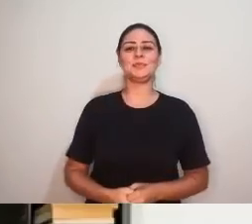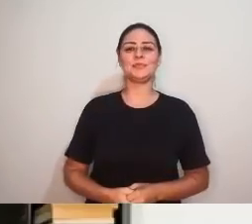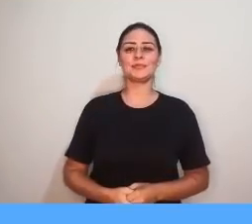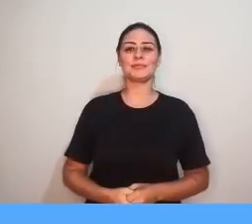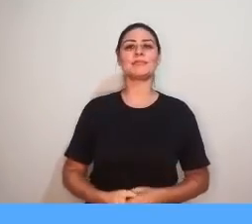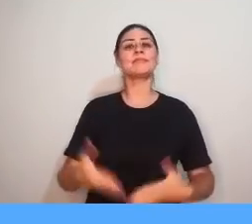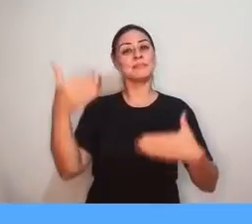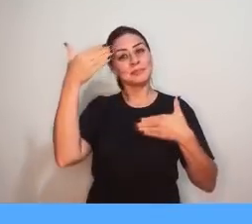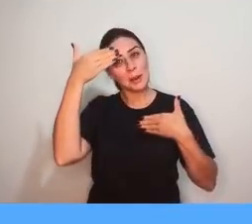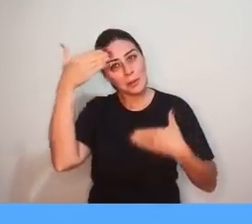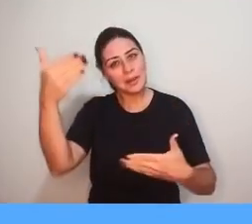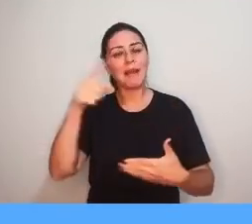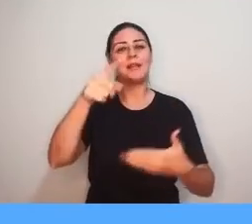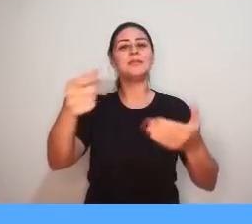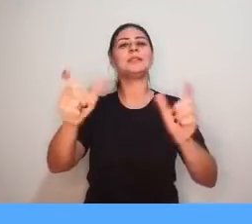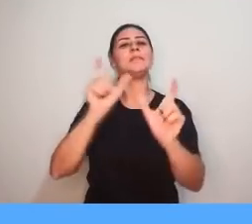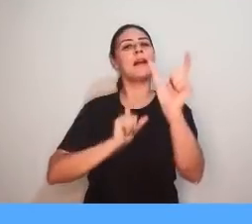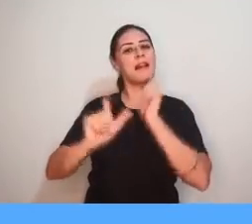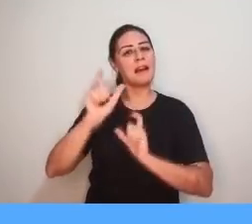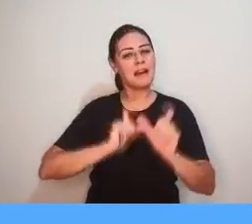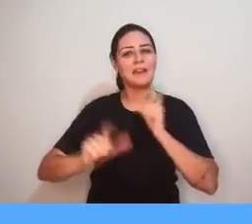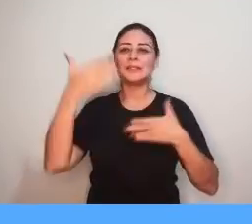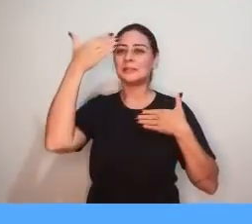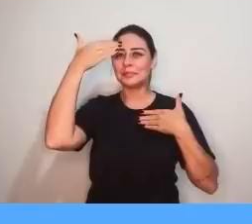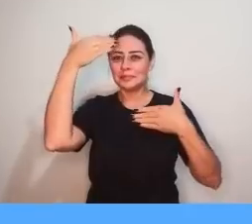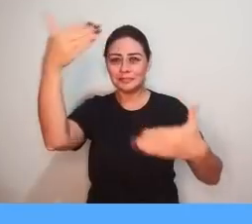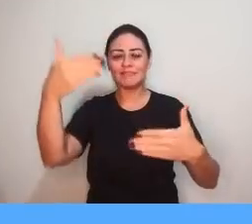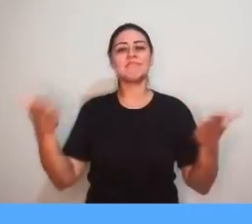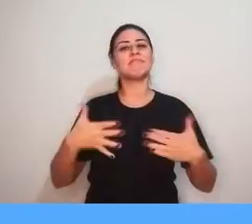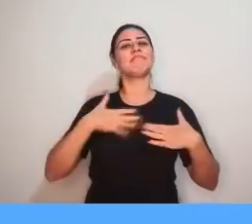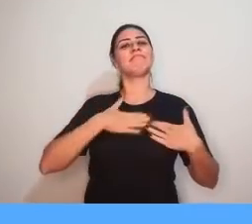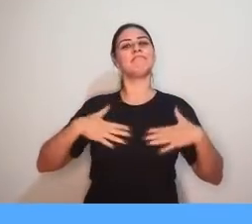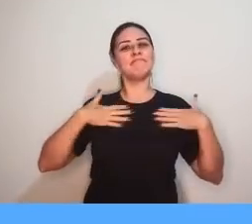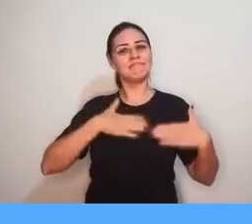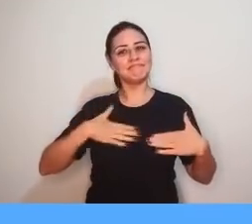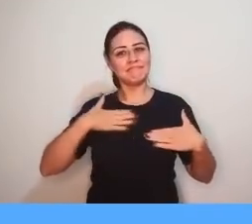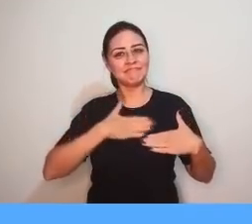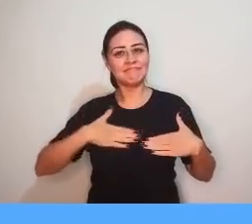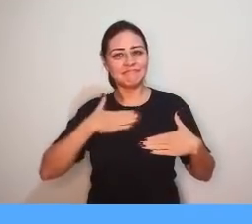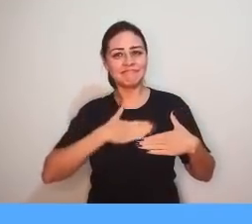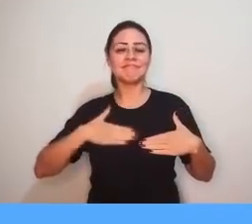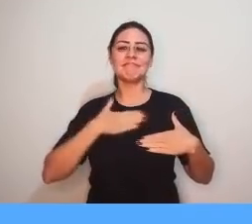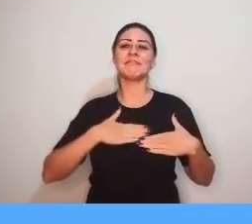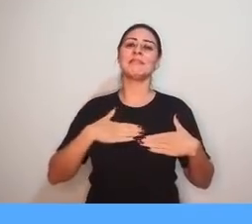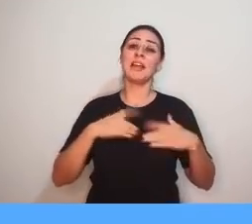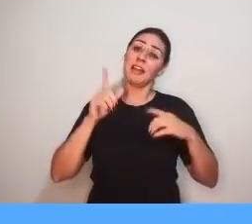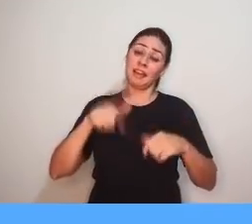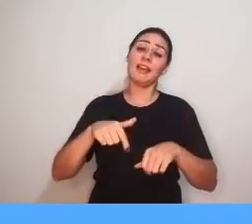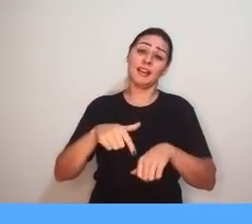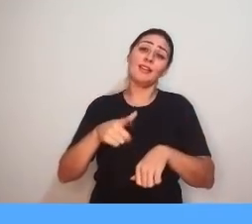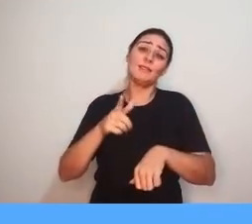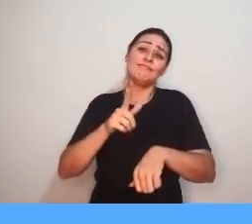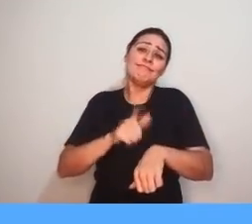Muito obrigado pelas palavras, Adriana, Claudineia. Satisfação estar com vocês. A